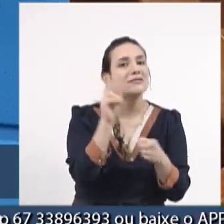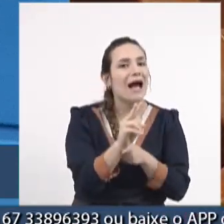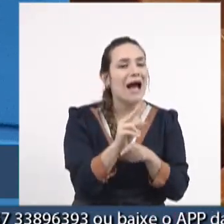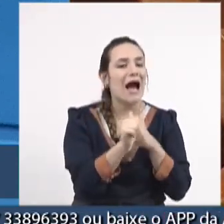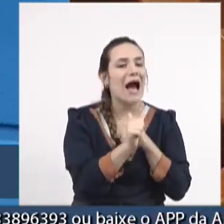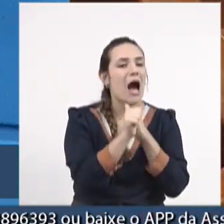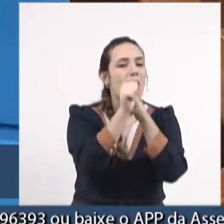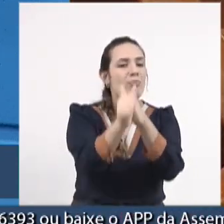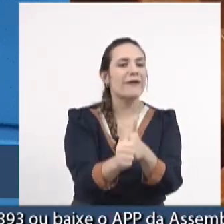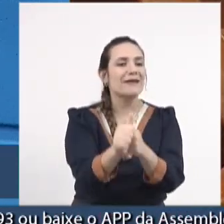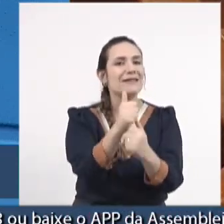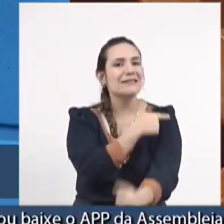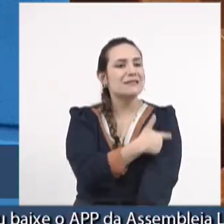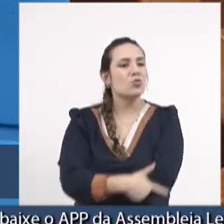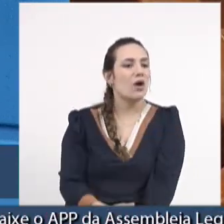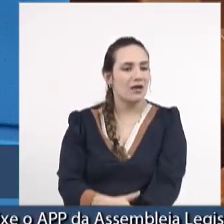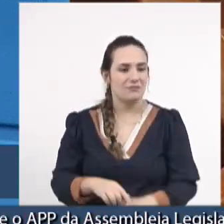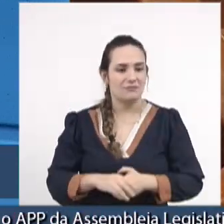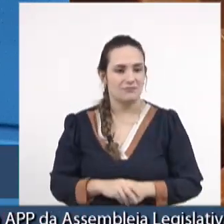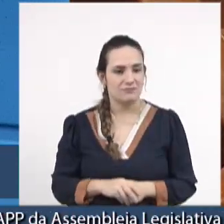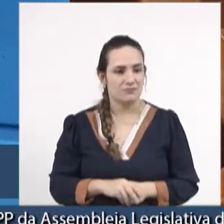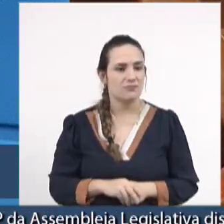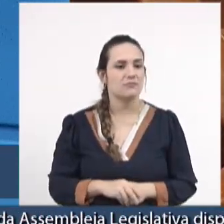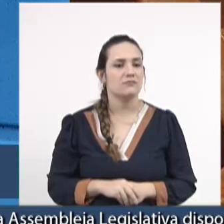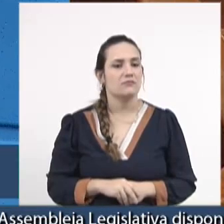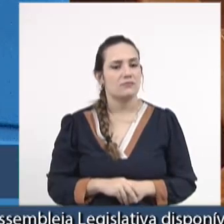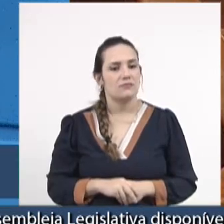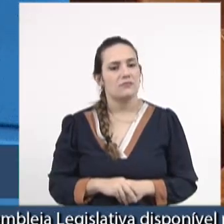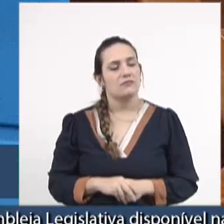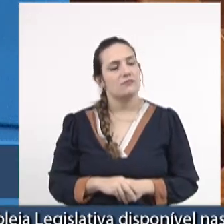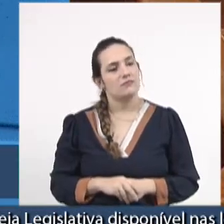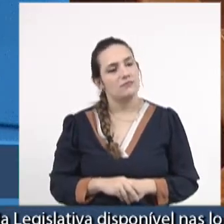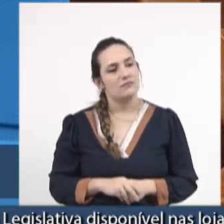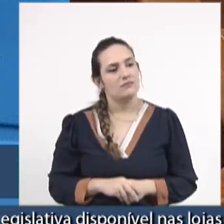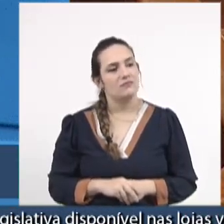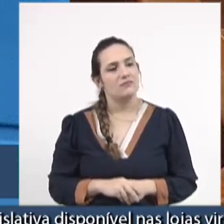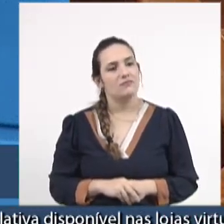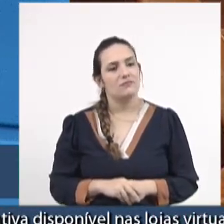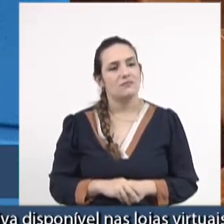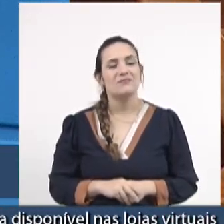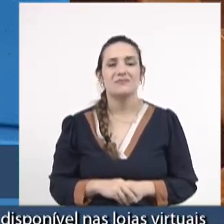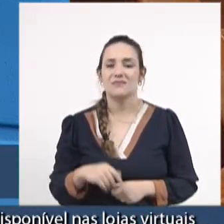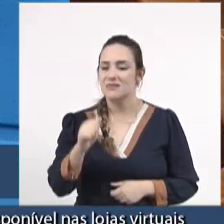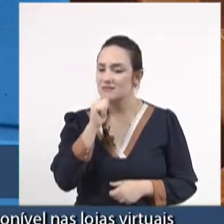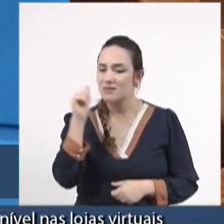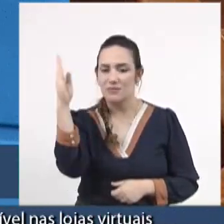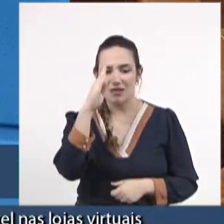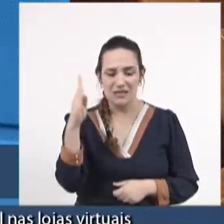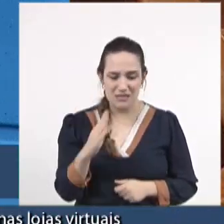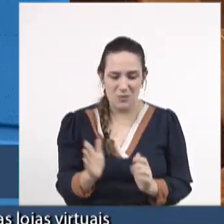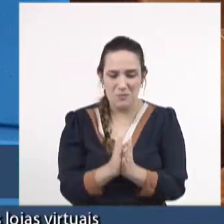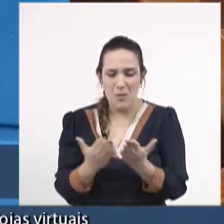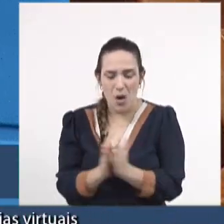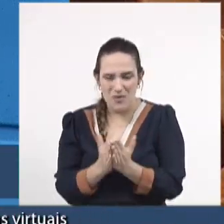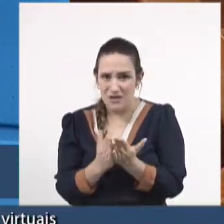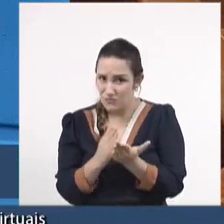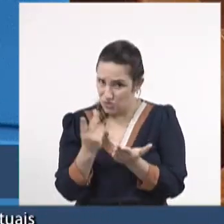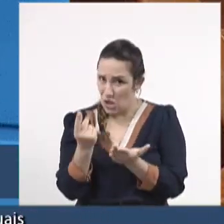que agir na prevenção. O brasileiro é muito pobre ainda, existe muita pobreza, não só